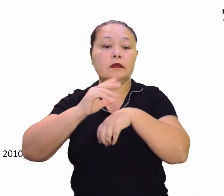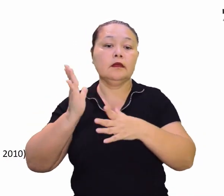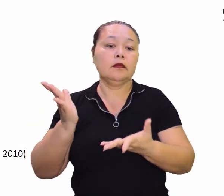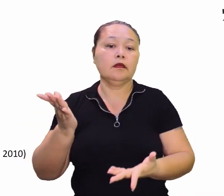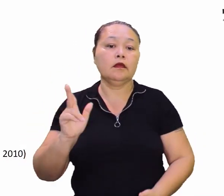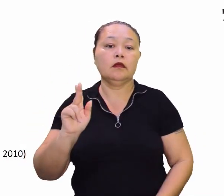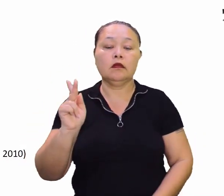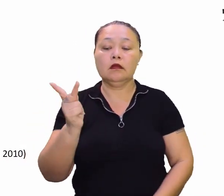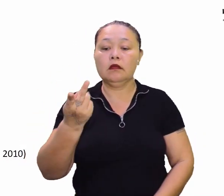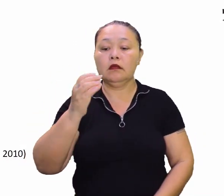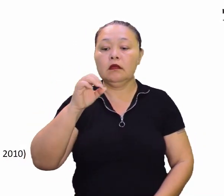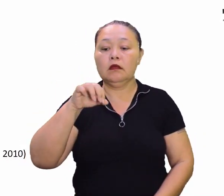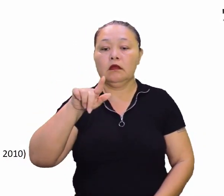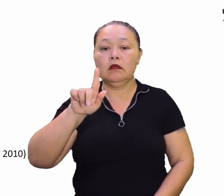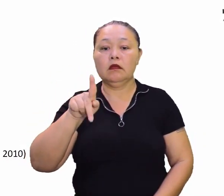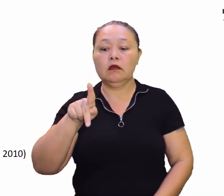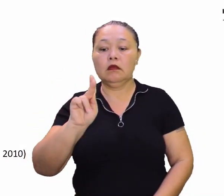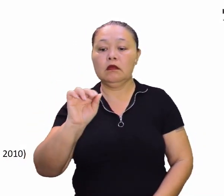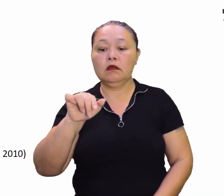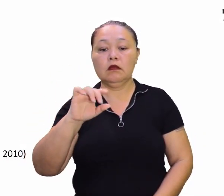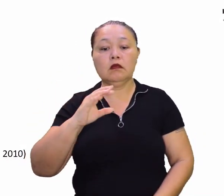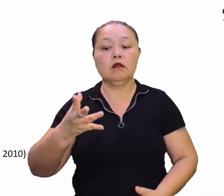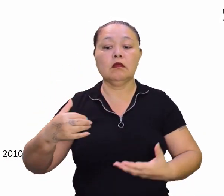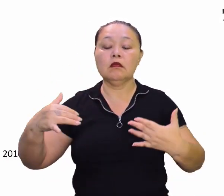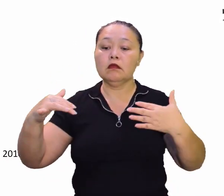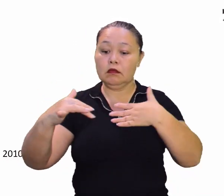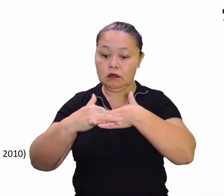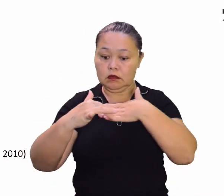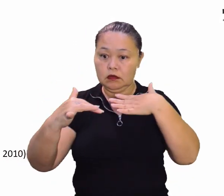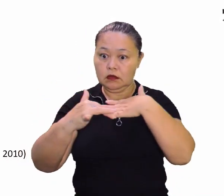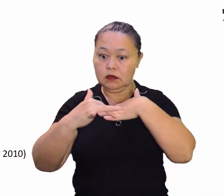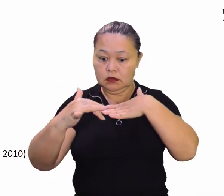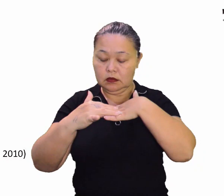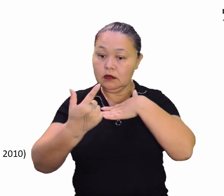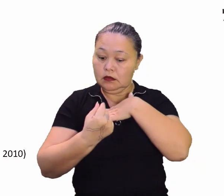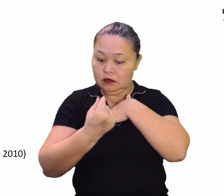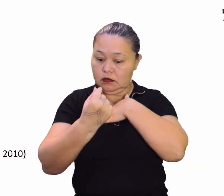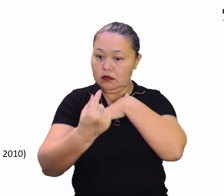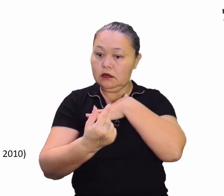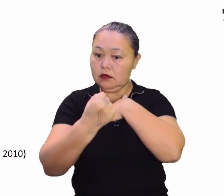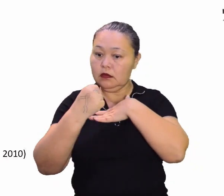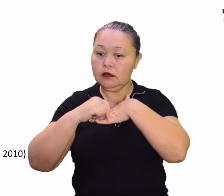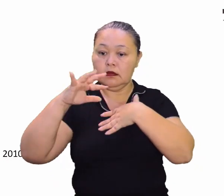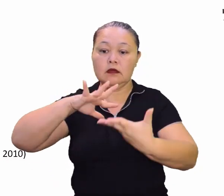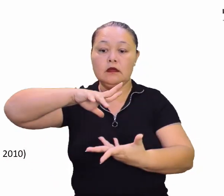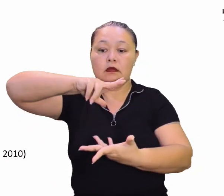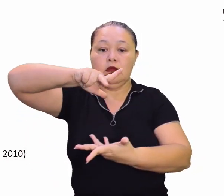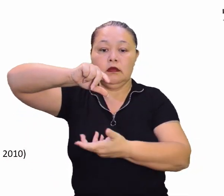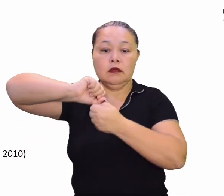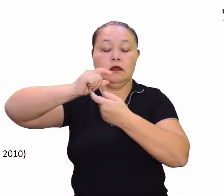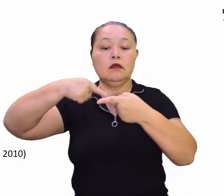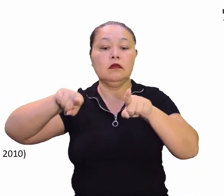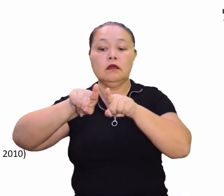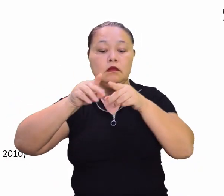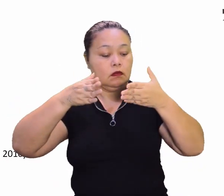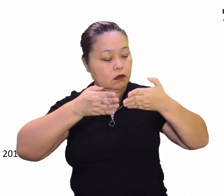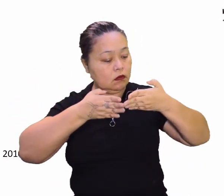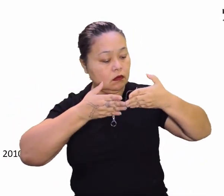centro financeiro mundial e um dos mais movimentados portos do